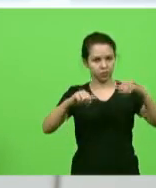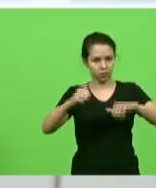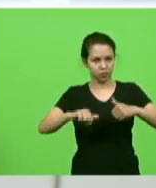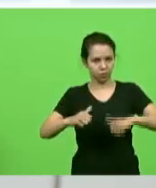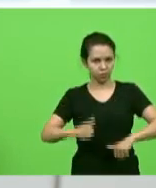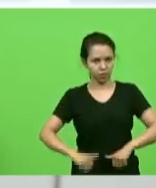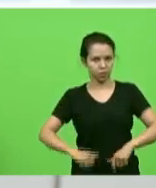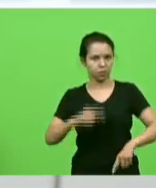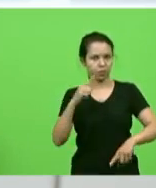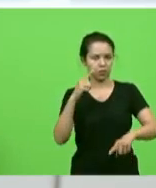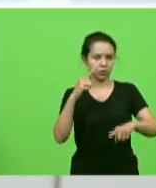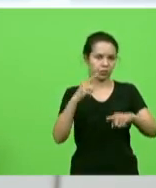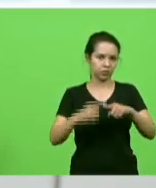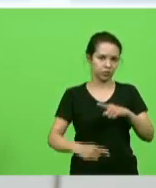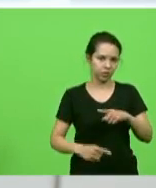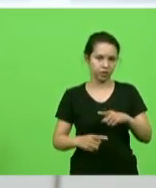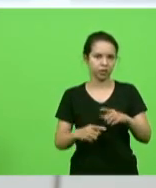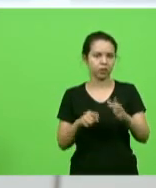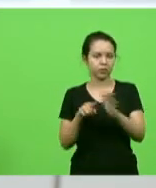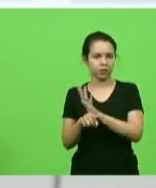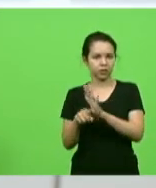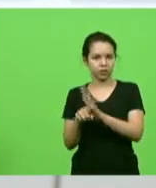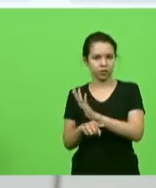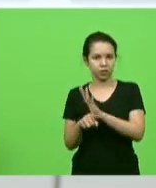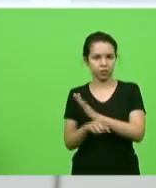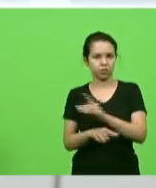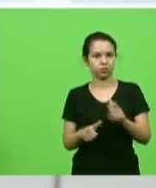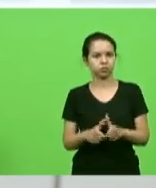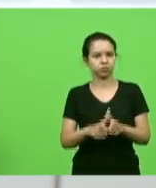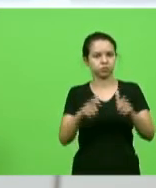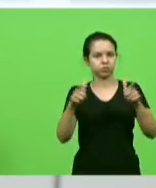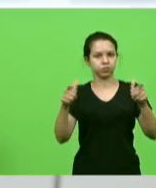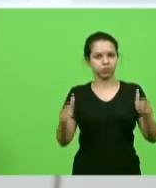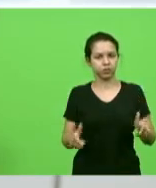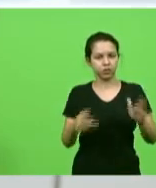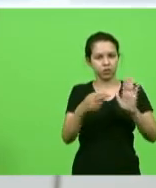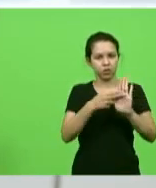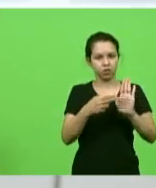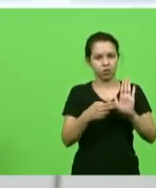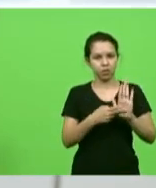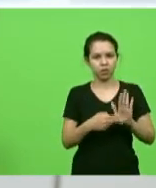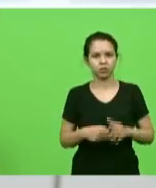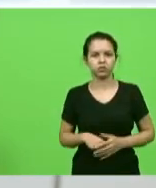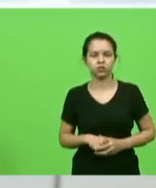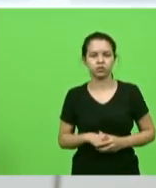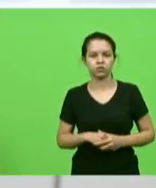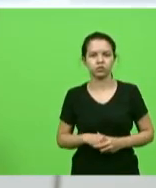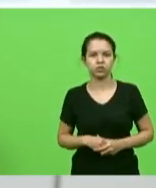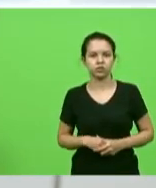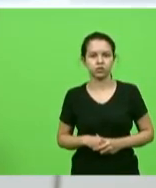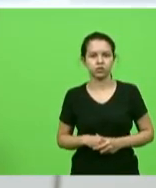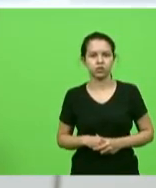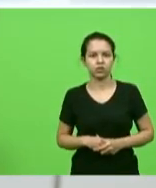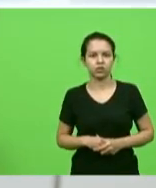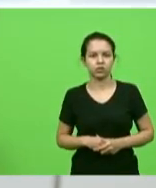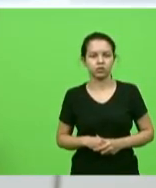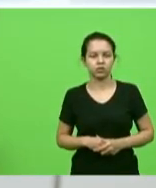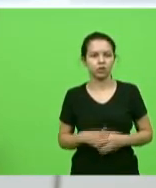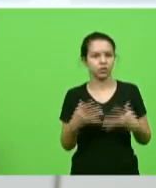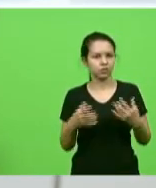através da indagação do alcance proibitivo da Norma não considerada